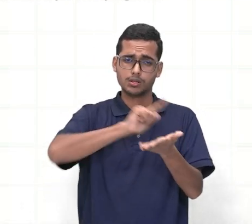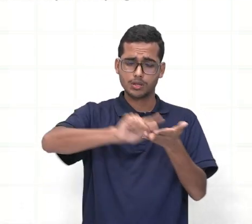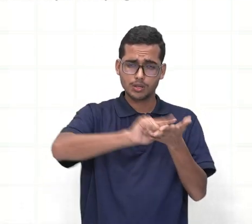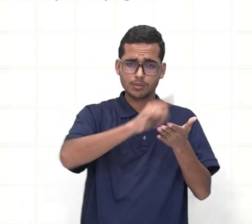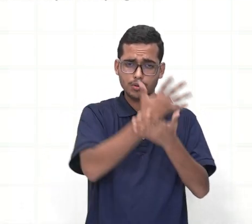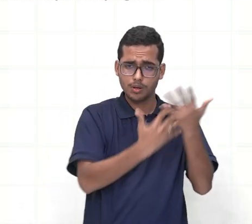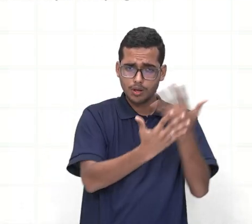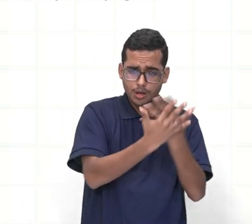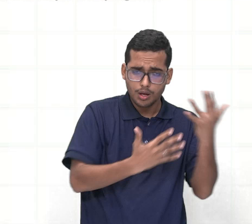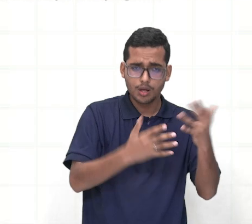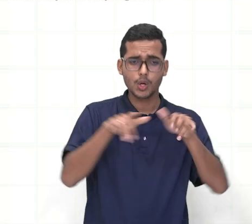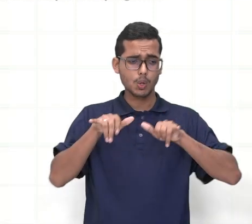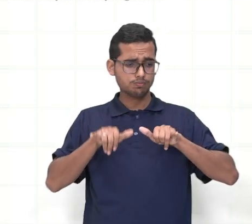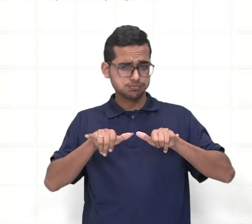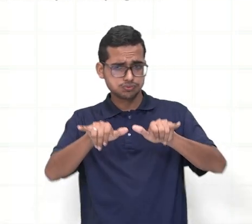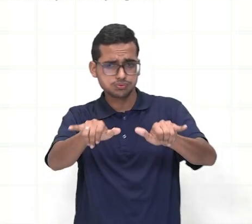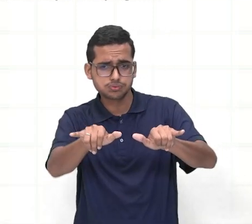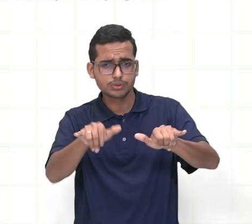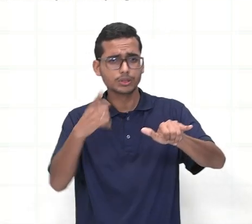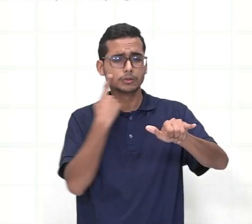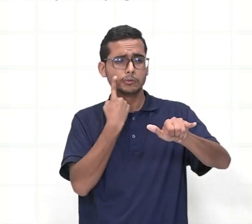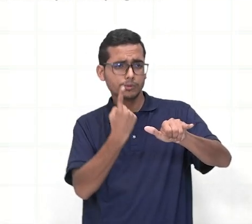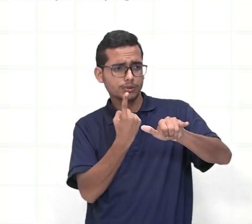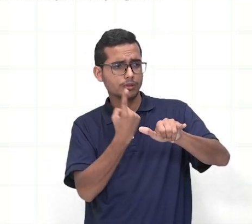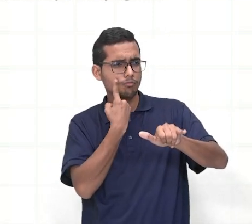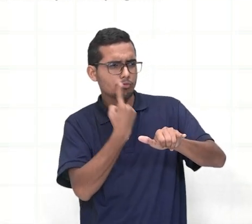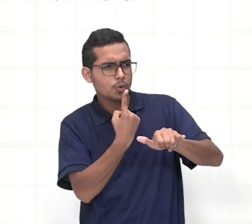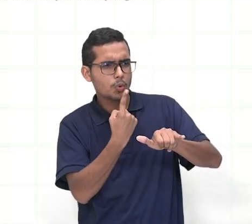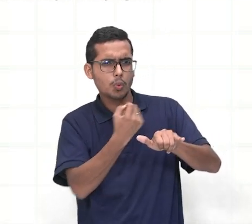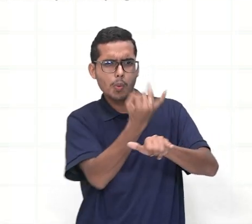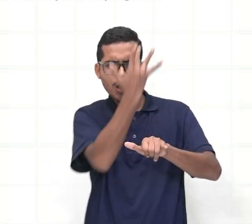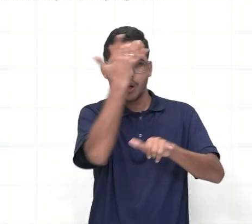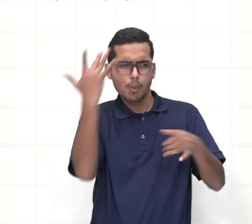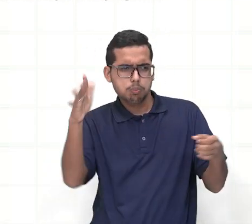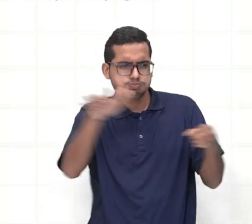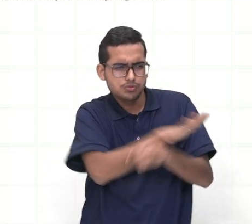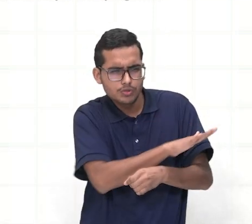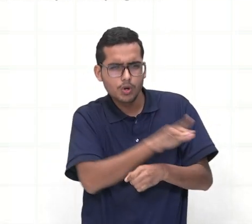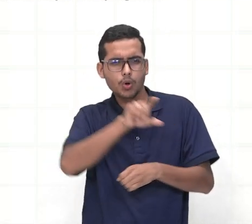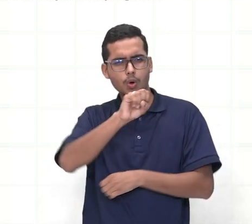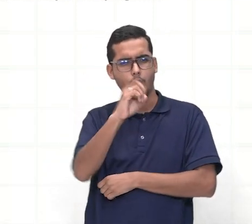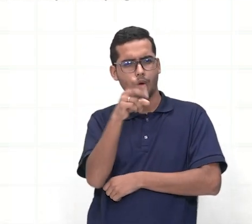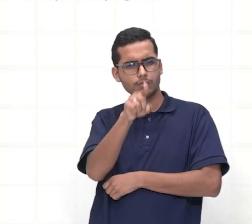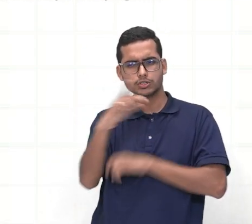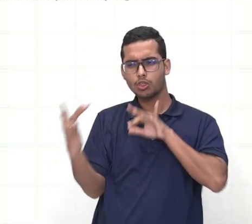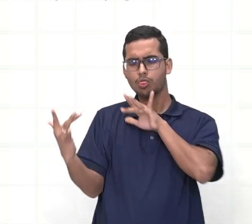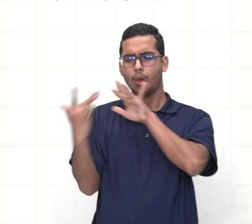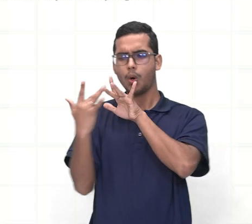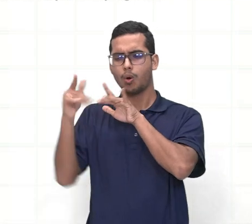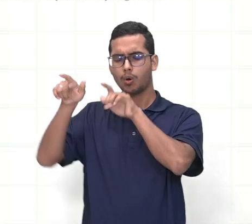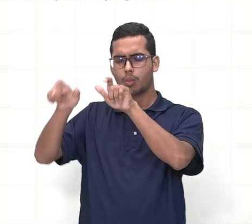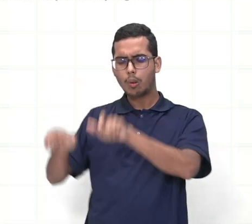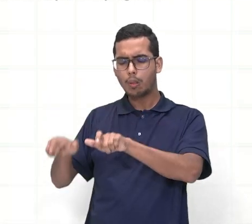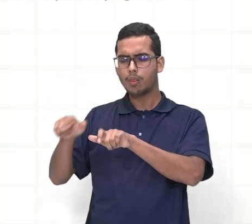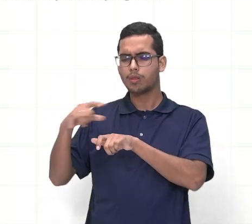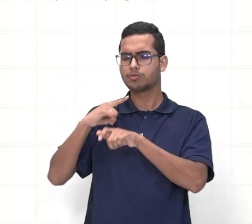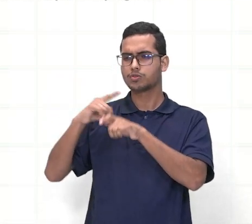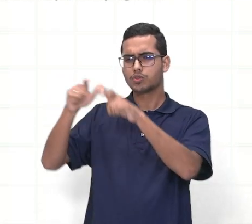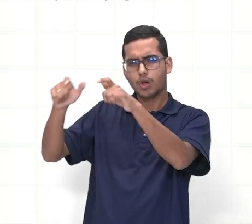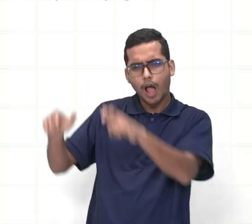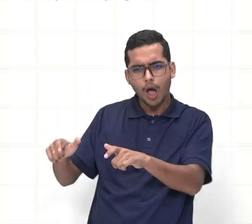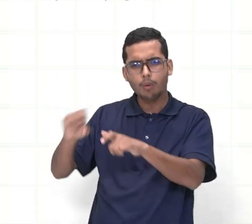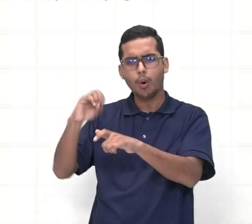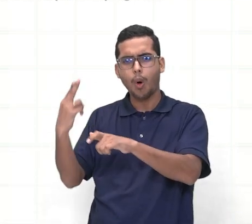supermercado, teve aglomeração, você tocou em algo que você sabe nitidamente que outras pessoas